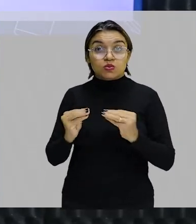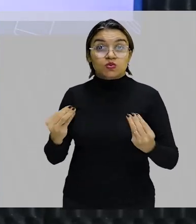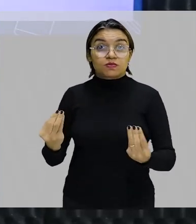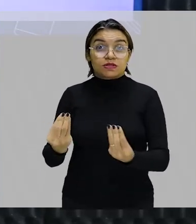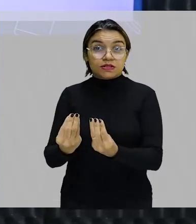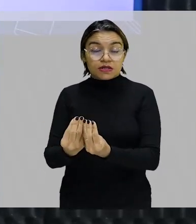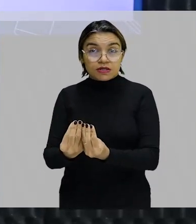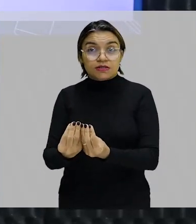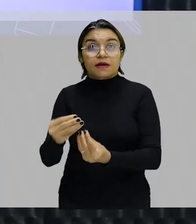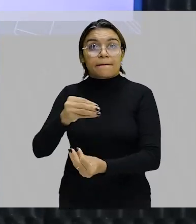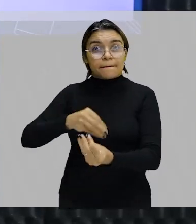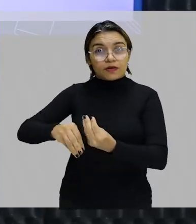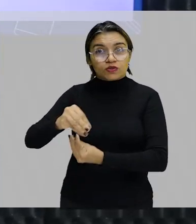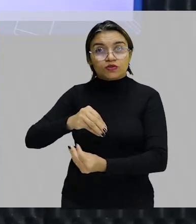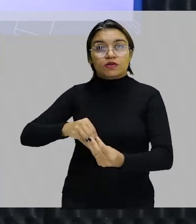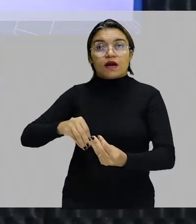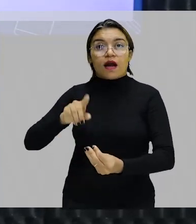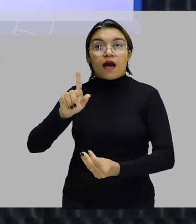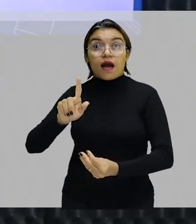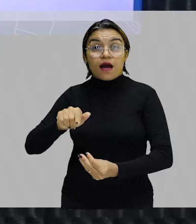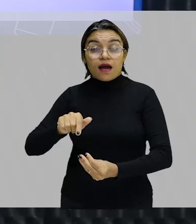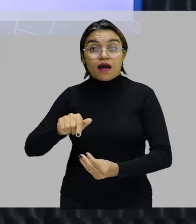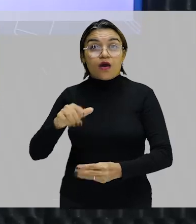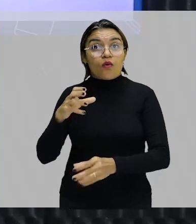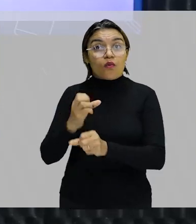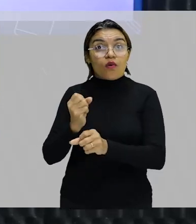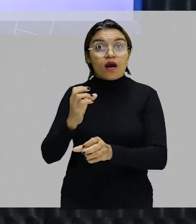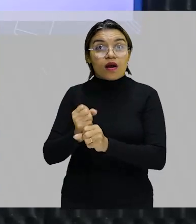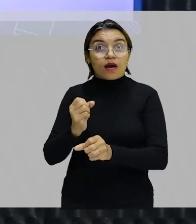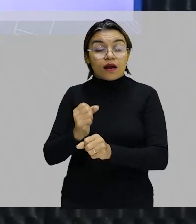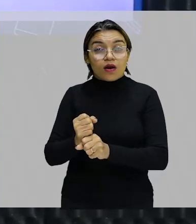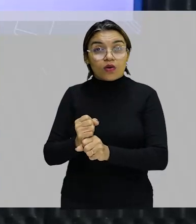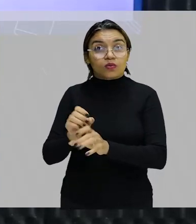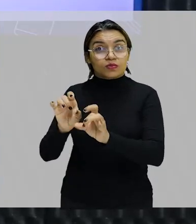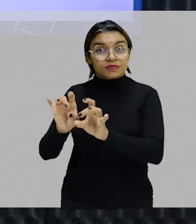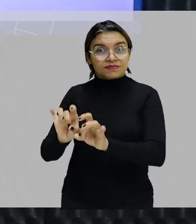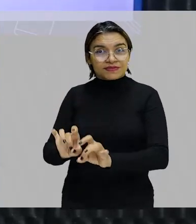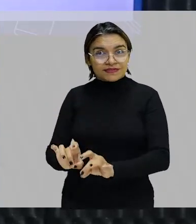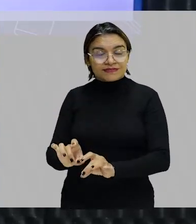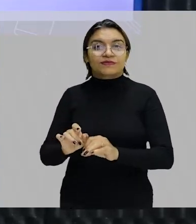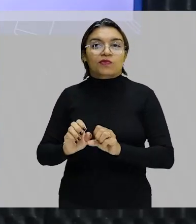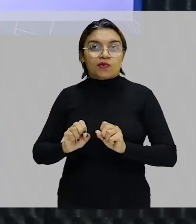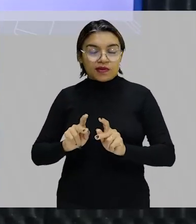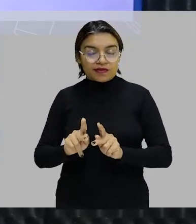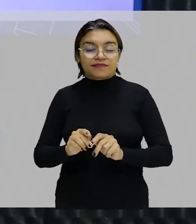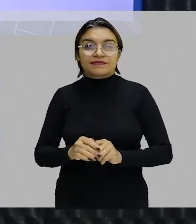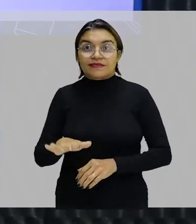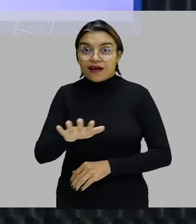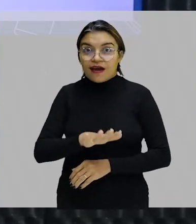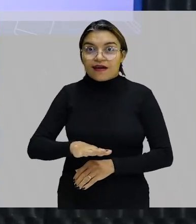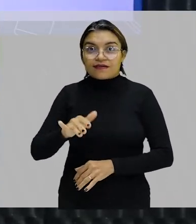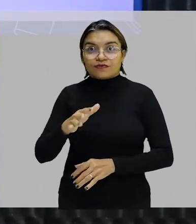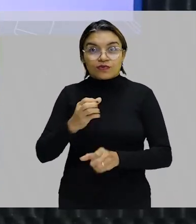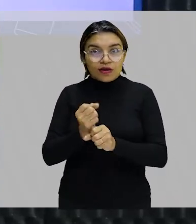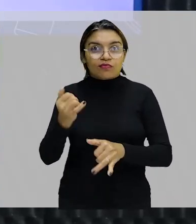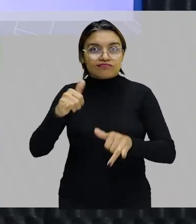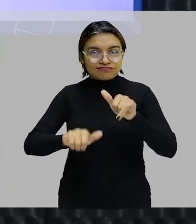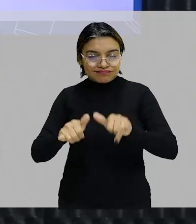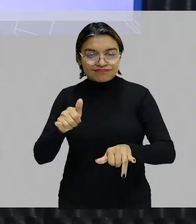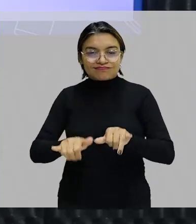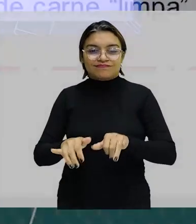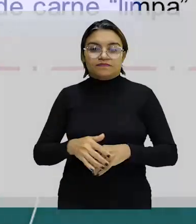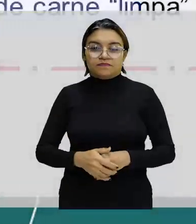gerar um cálculo particular, no caso da estequiometria. Show de bola, turminha? Então, vamos começar.